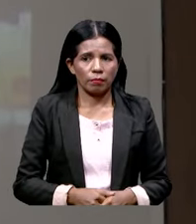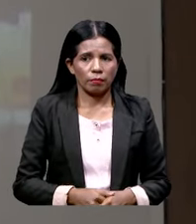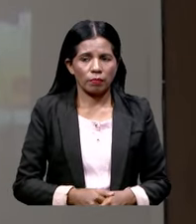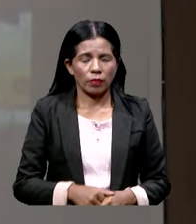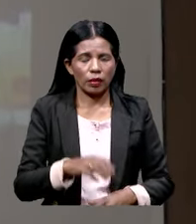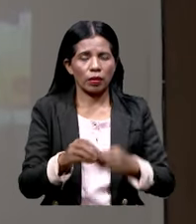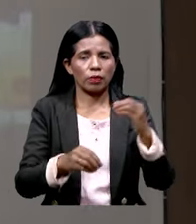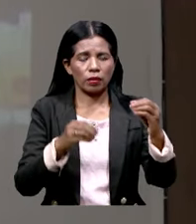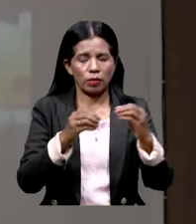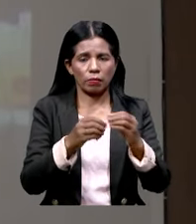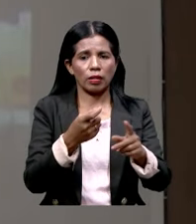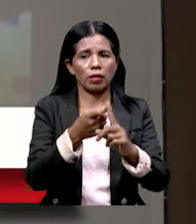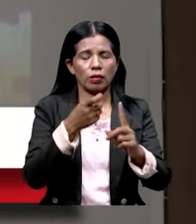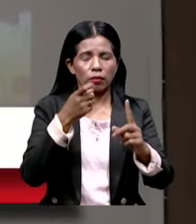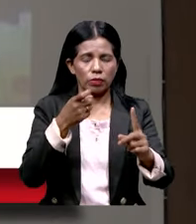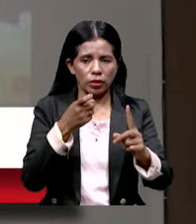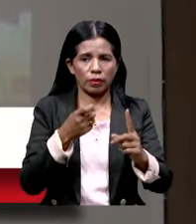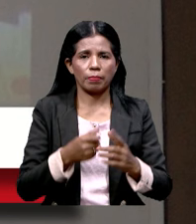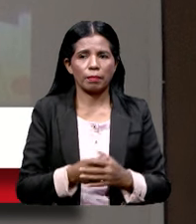as orientações para